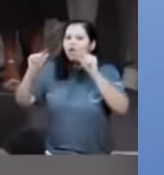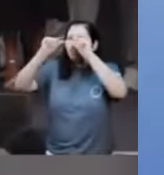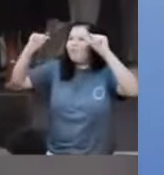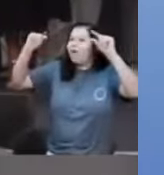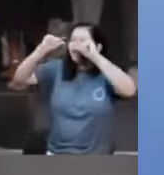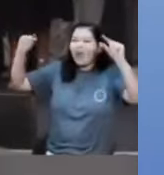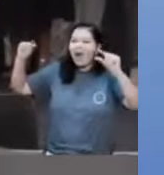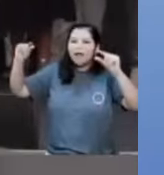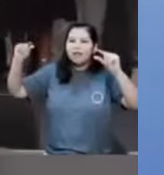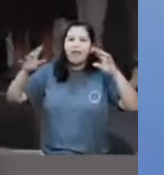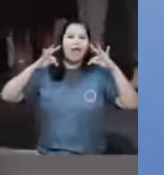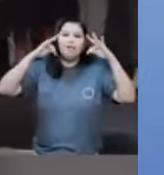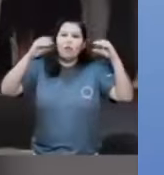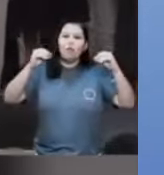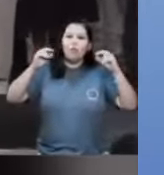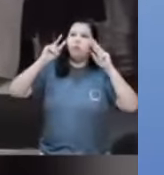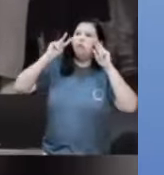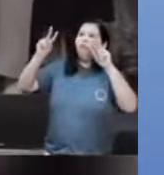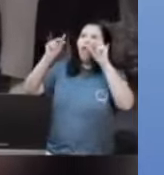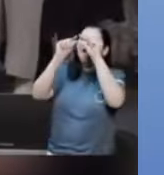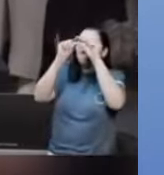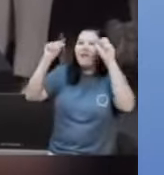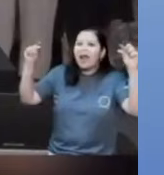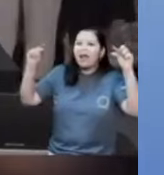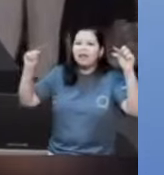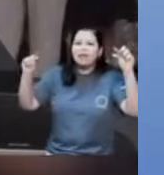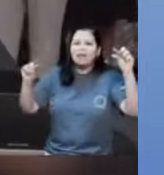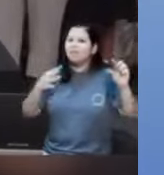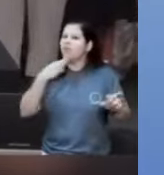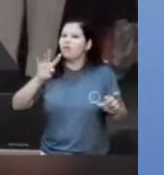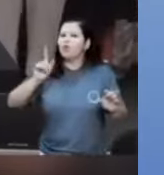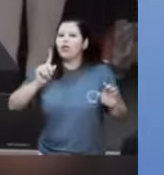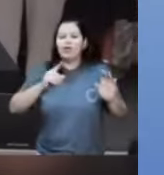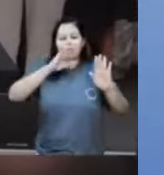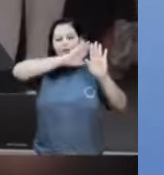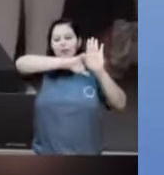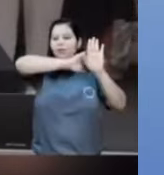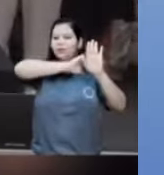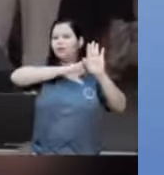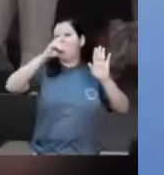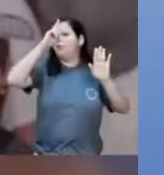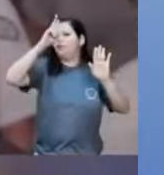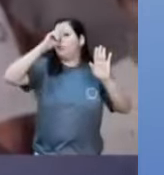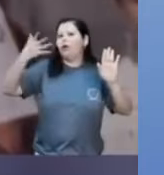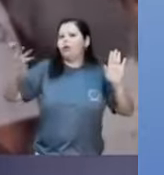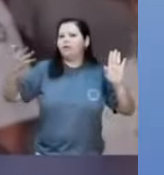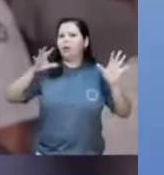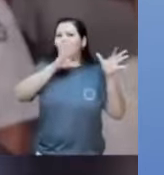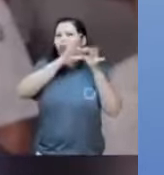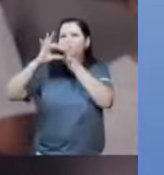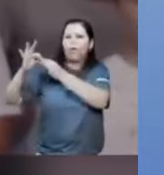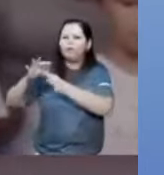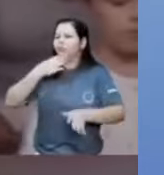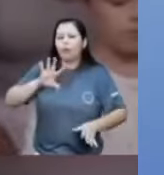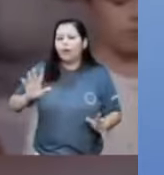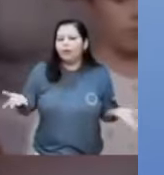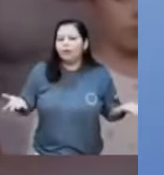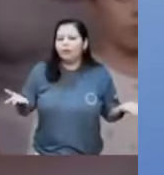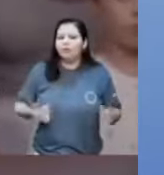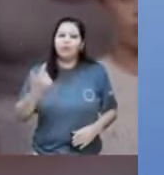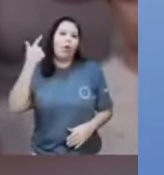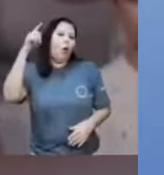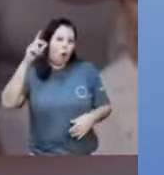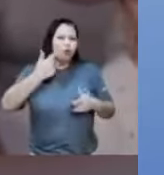pelo cabeçário não pelo que a pessoa fala um outro fato que eu não vou dar nome do outro pastor